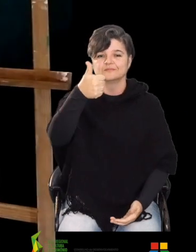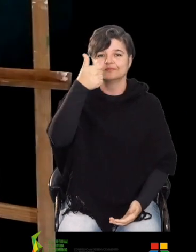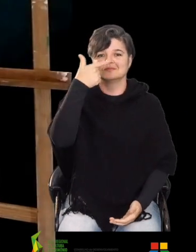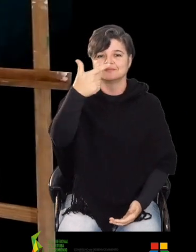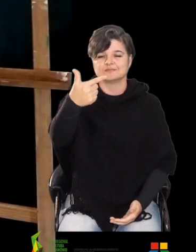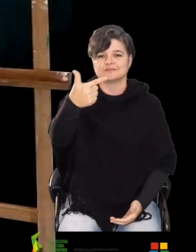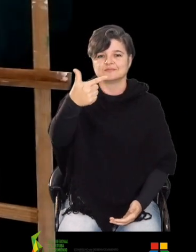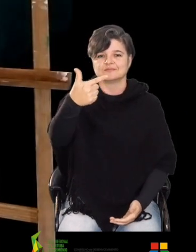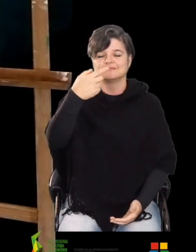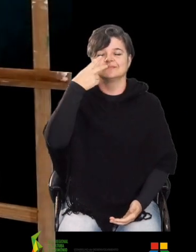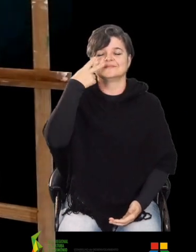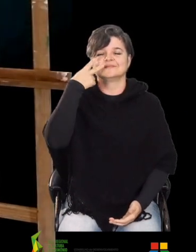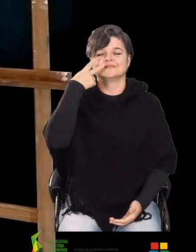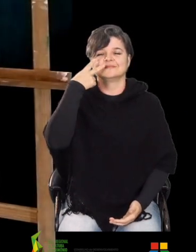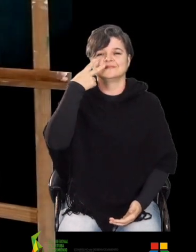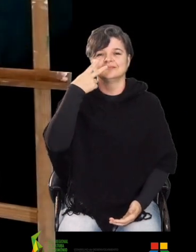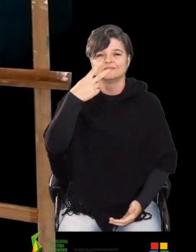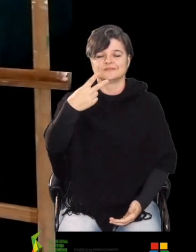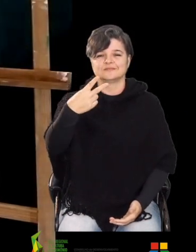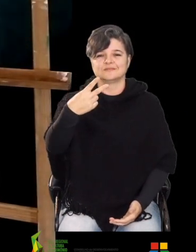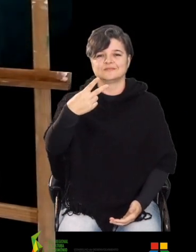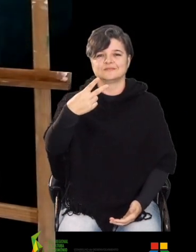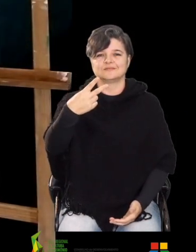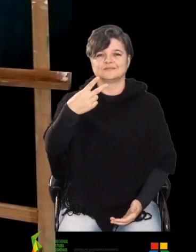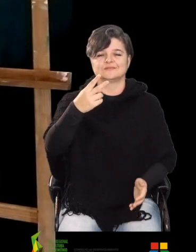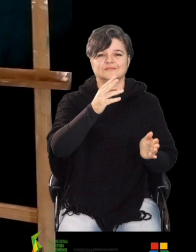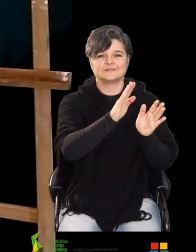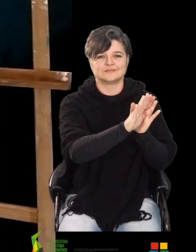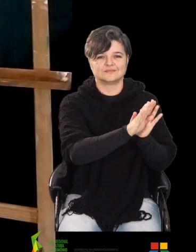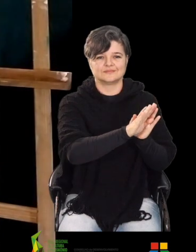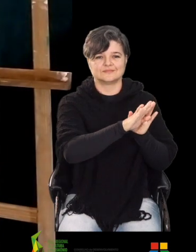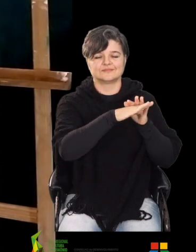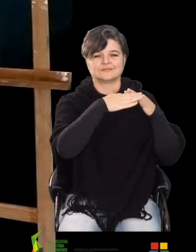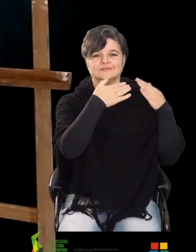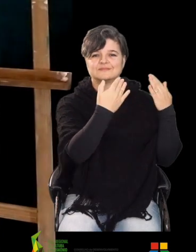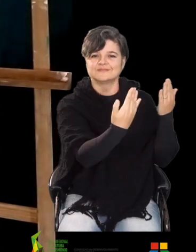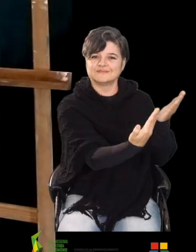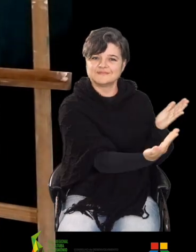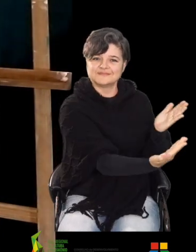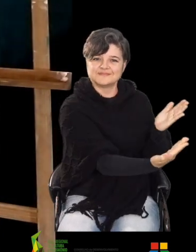dois três ese